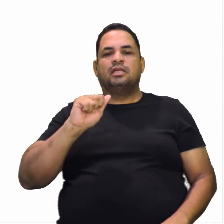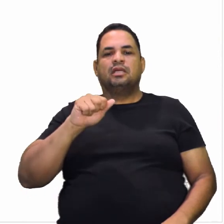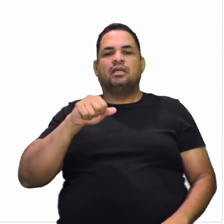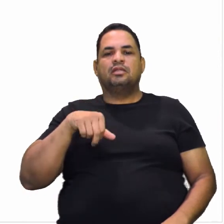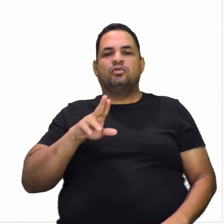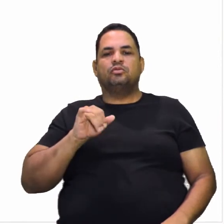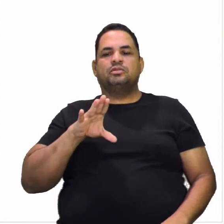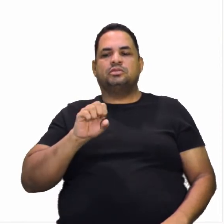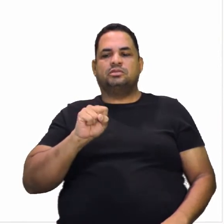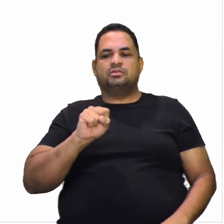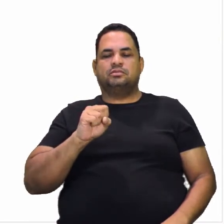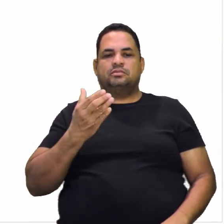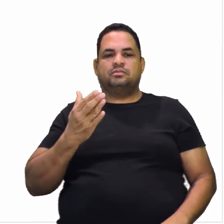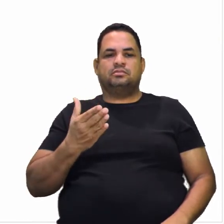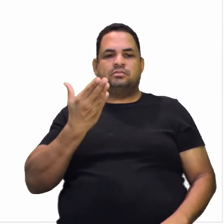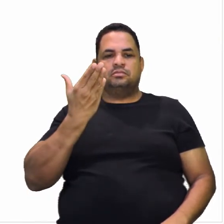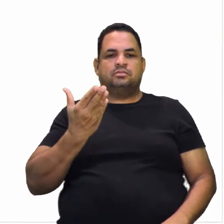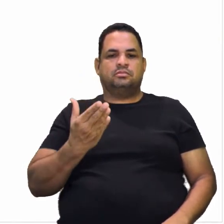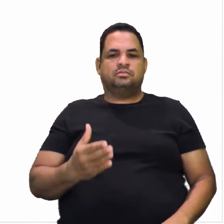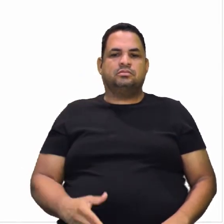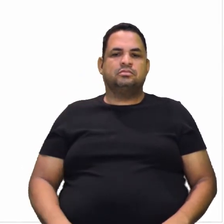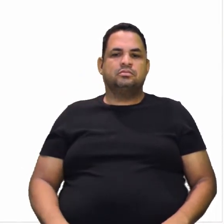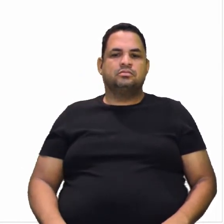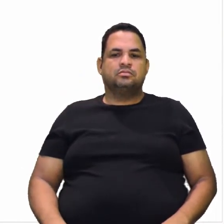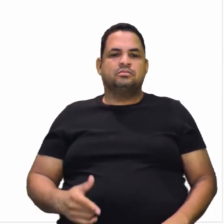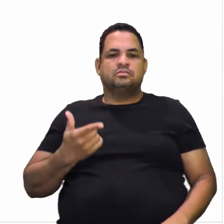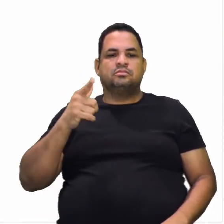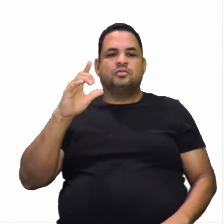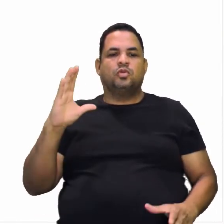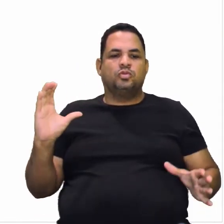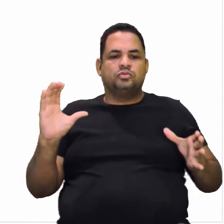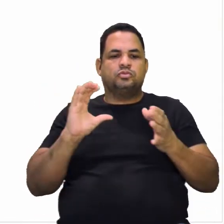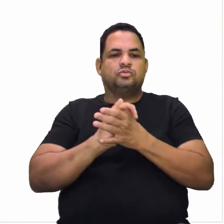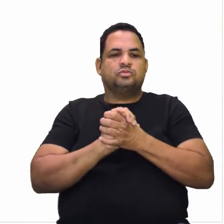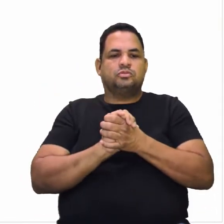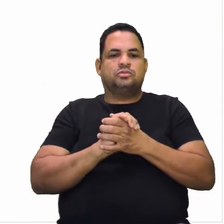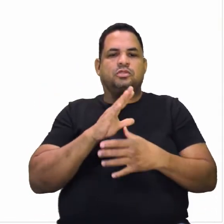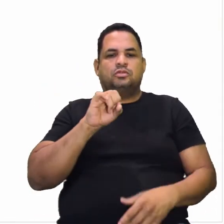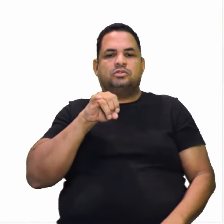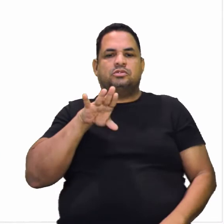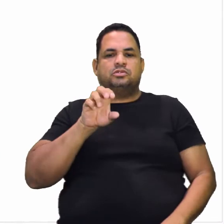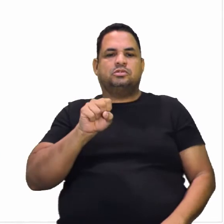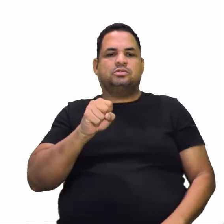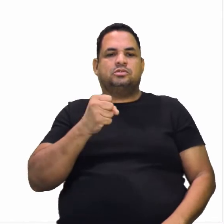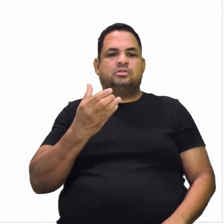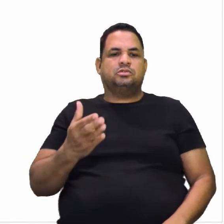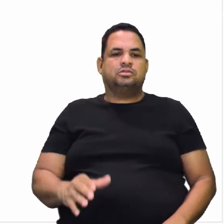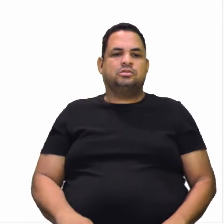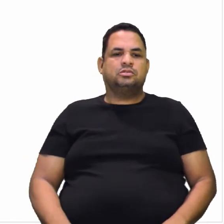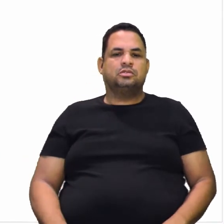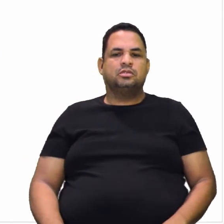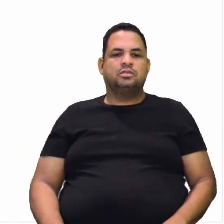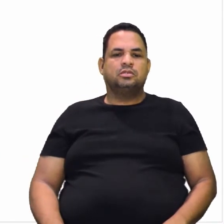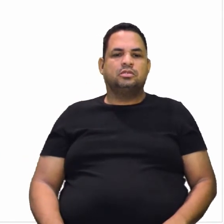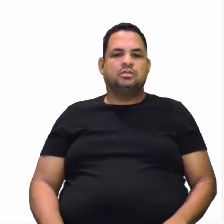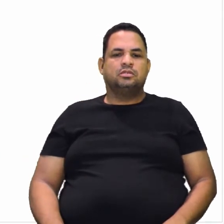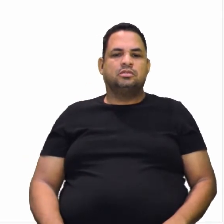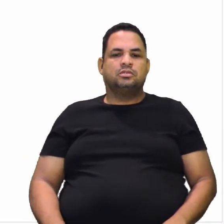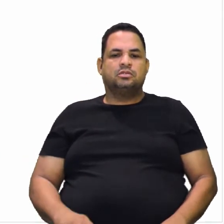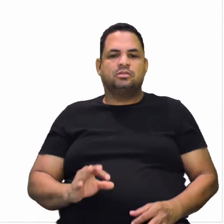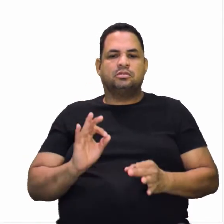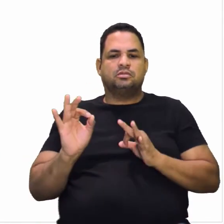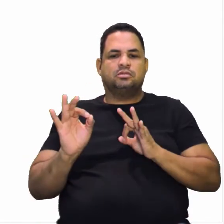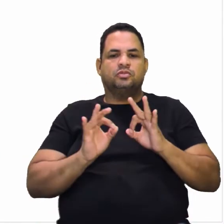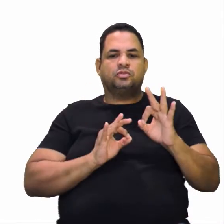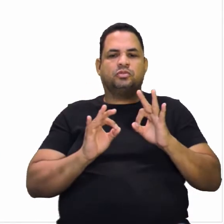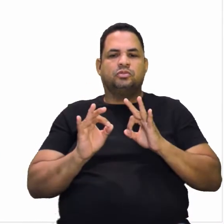Anubis. Aqui já é um outro casamento de Osíris com Nefte. Foi ele